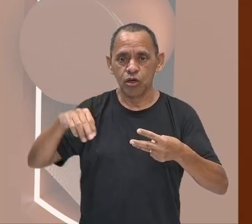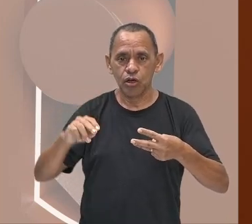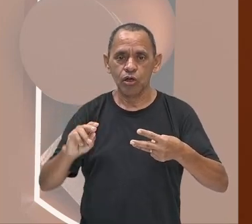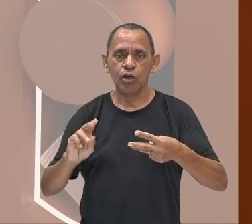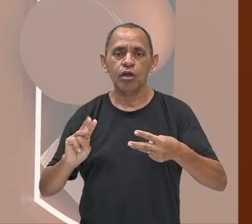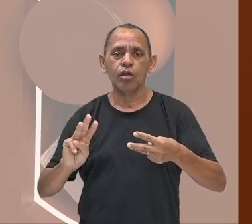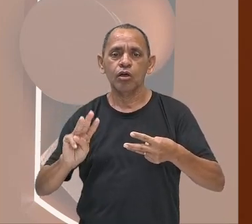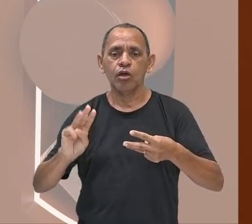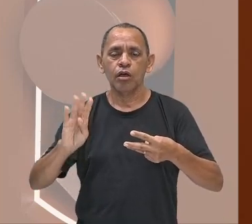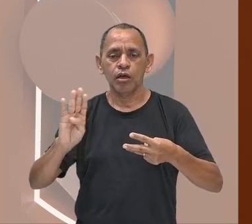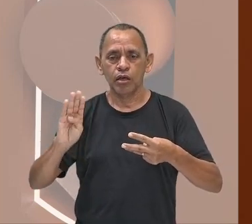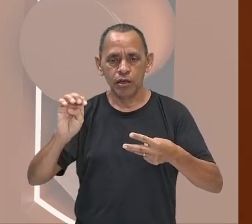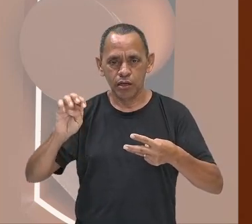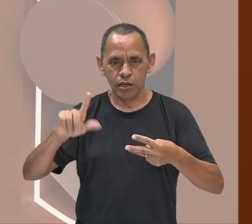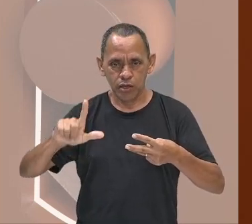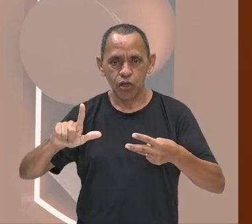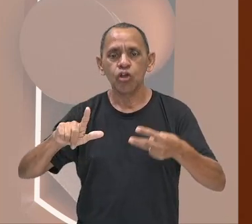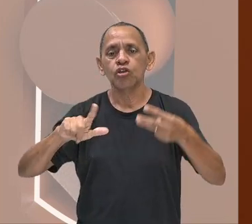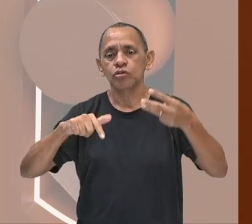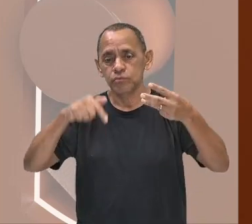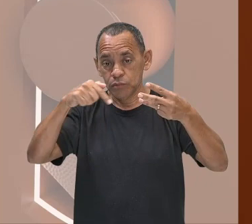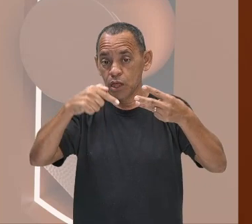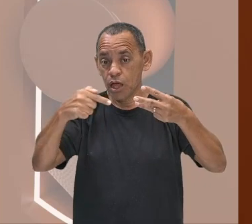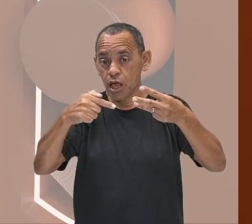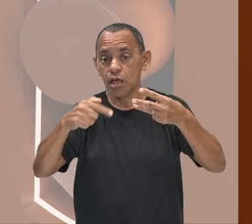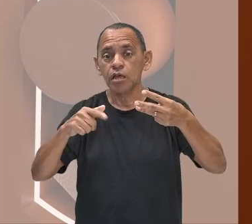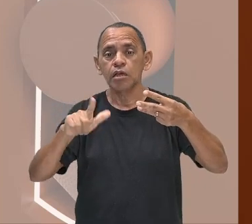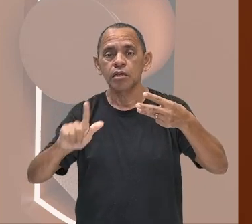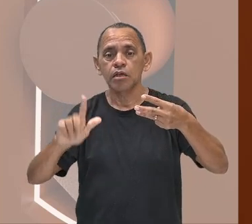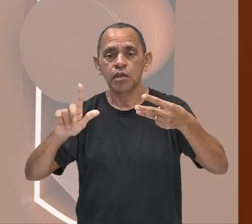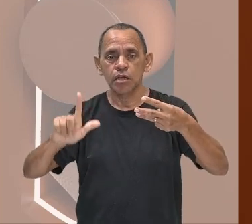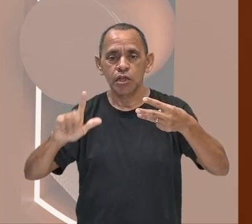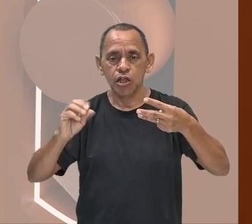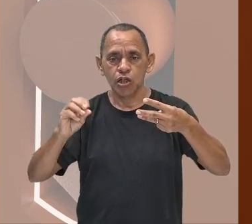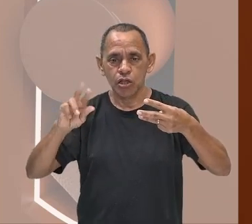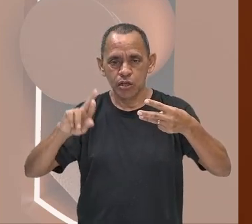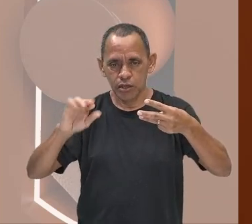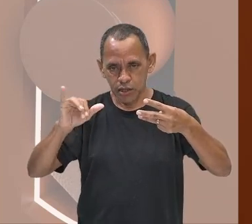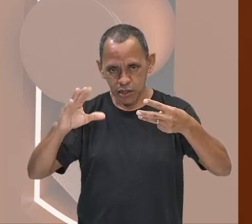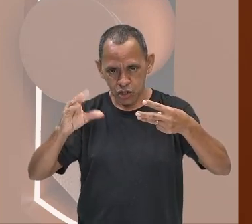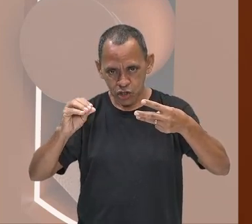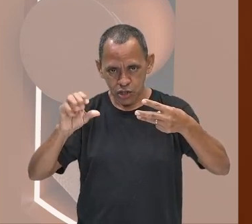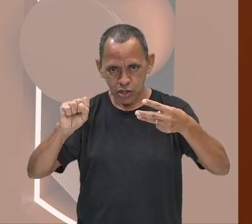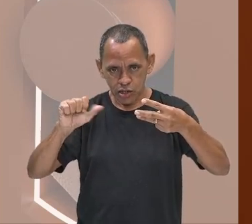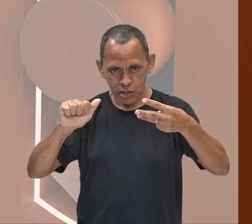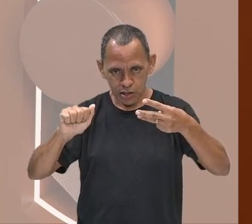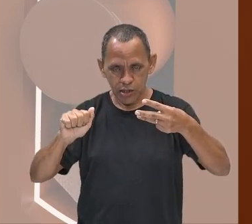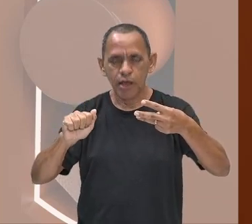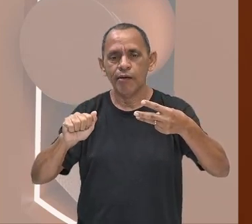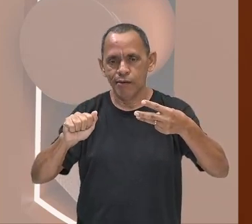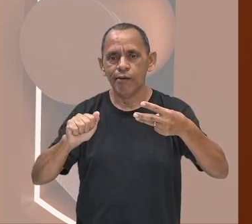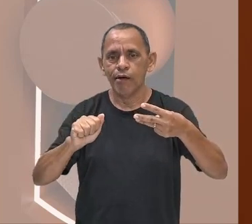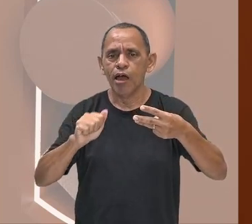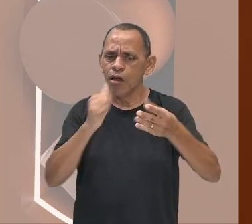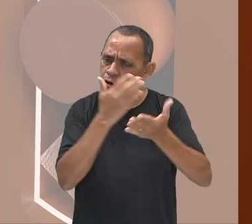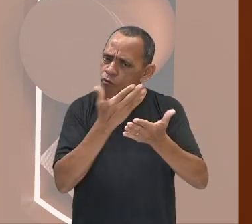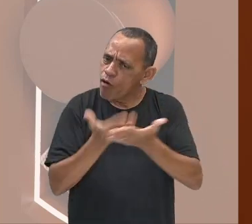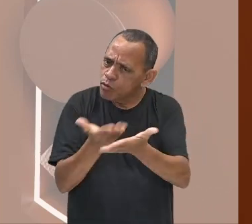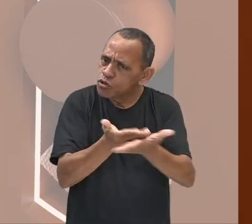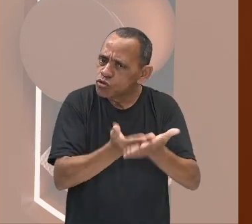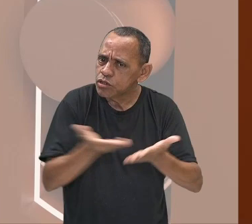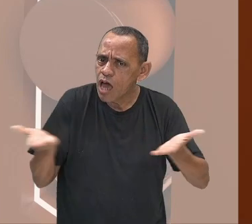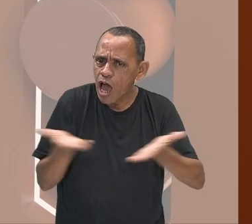Revolução Gloriosa. E a gente vai começar a estudar tópico por tópico, desde o absolutismo até a queda